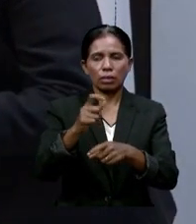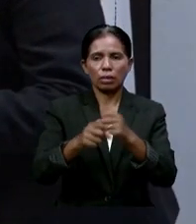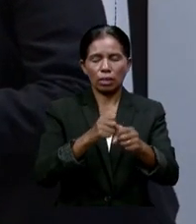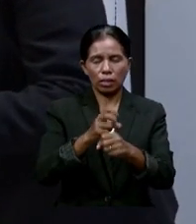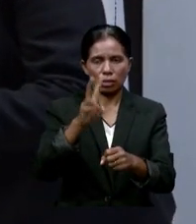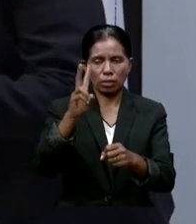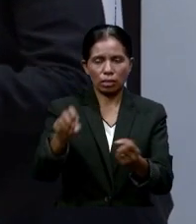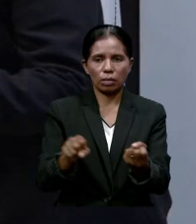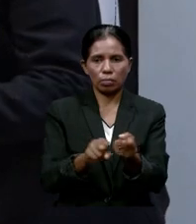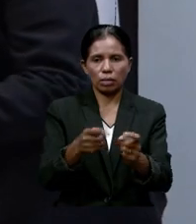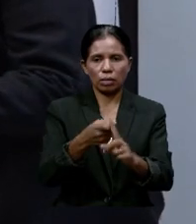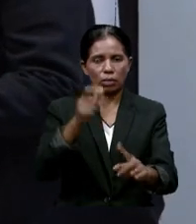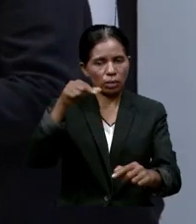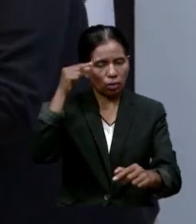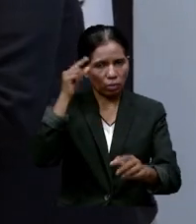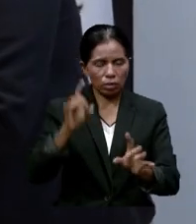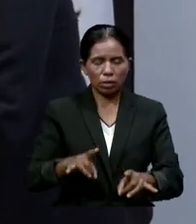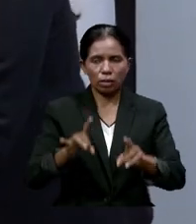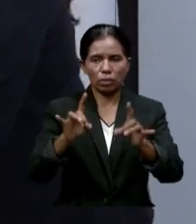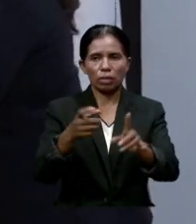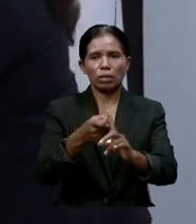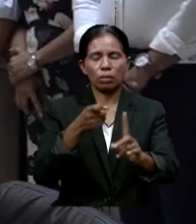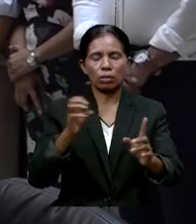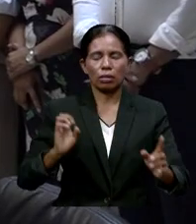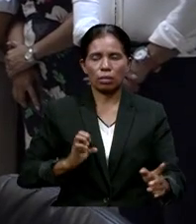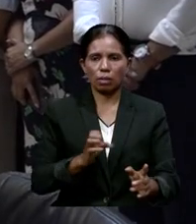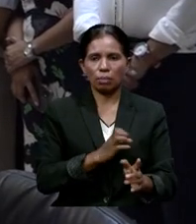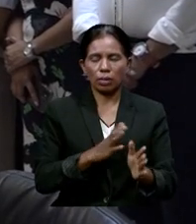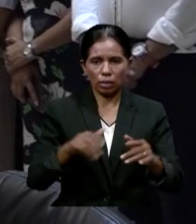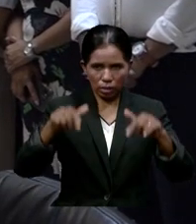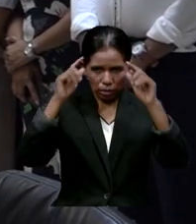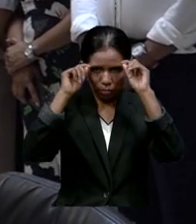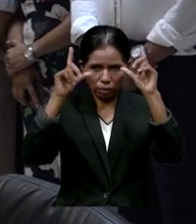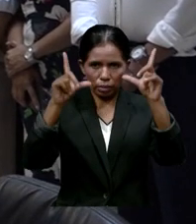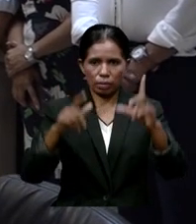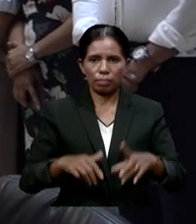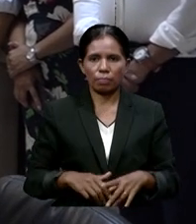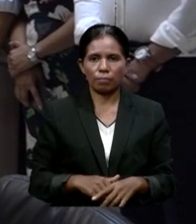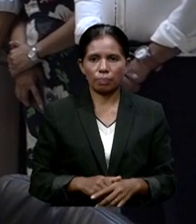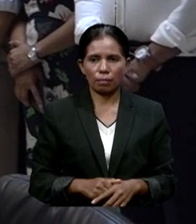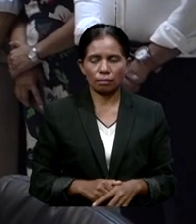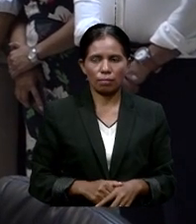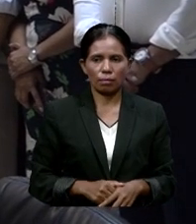ser reta na apoia Rússia e Governo Austrália, Rússia e Embaixada e Timor-Leste. Jônico Vicente, Dilma Suzeite, Giamen.